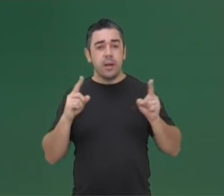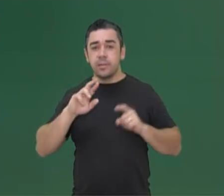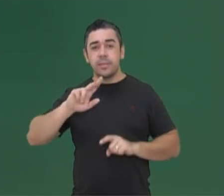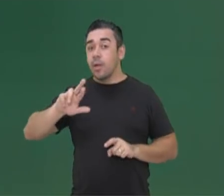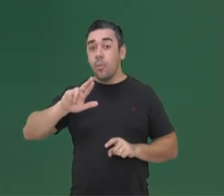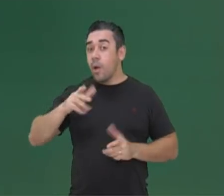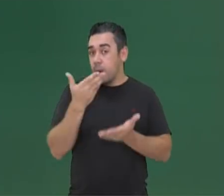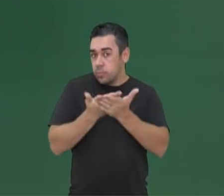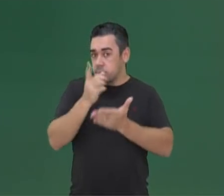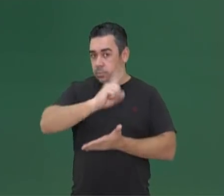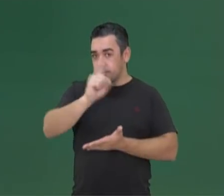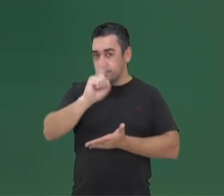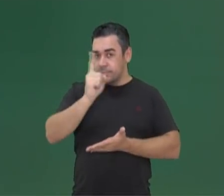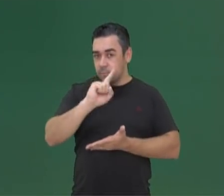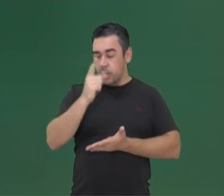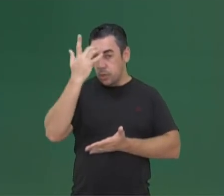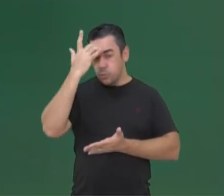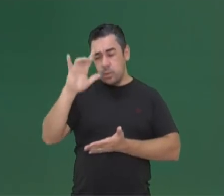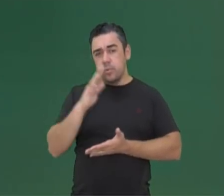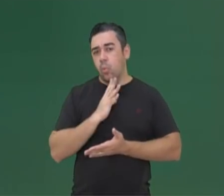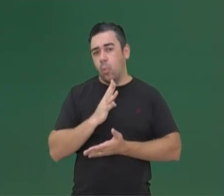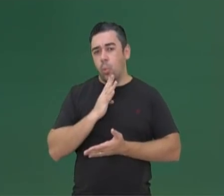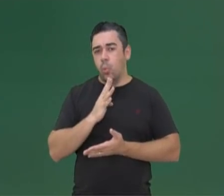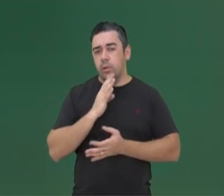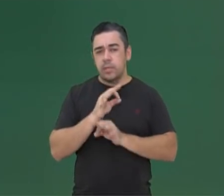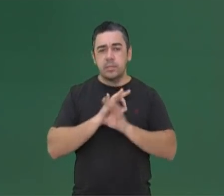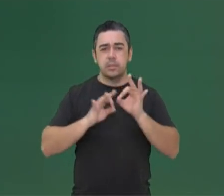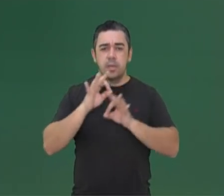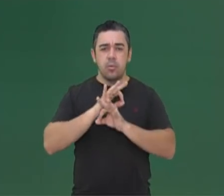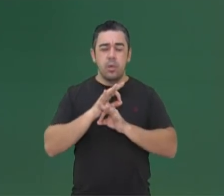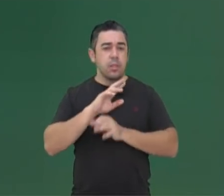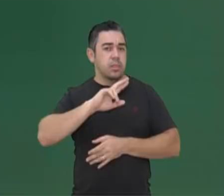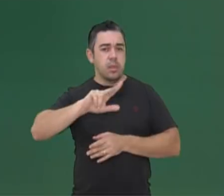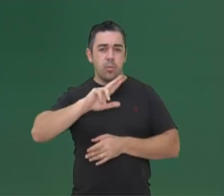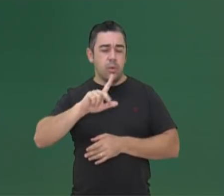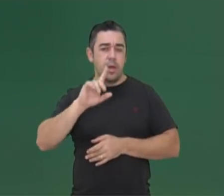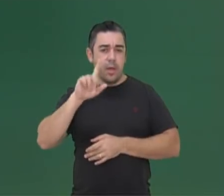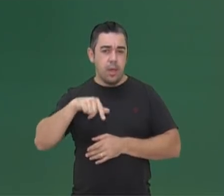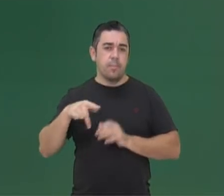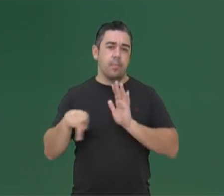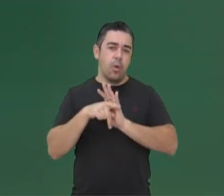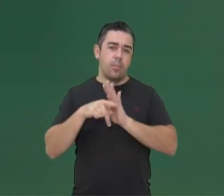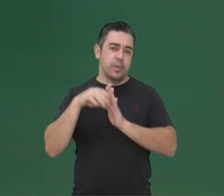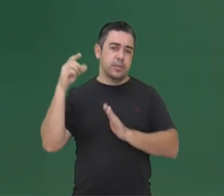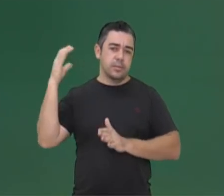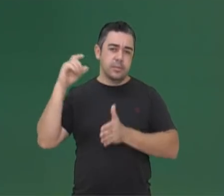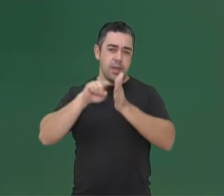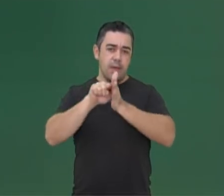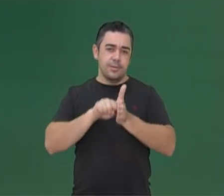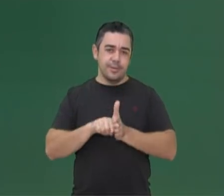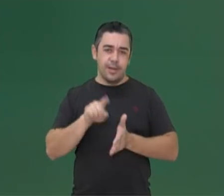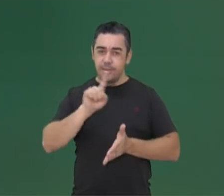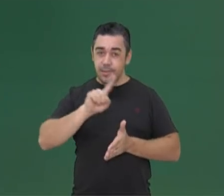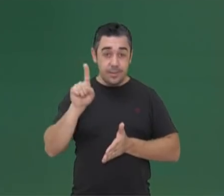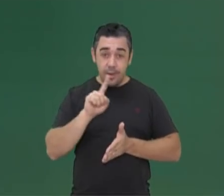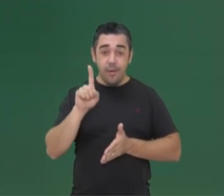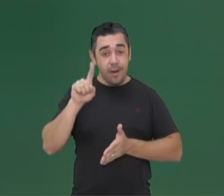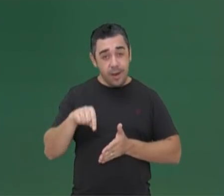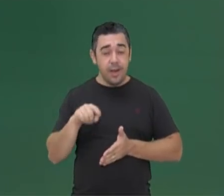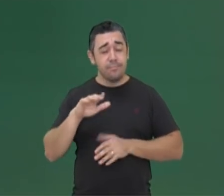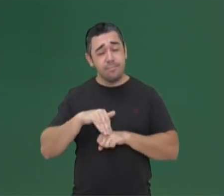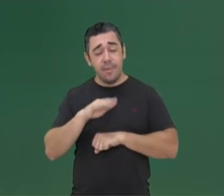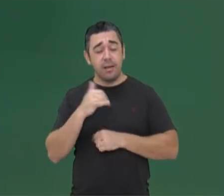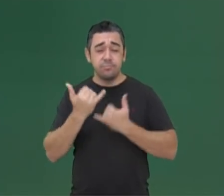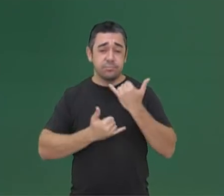ver a célula, porque eles não sabiam que existia. Então, não era um aparelho científico, um instrumento científico. Era mais